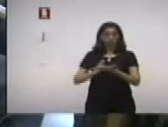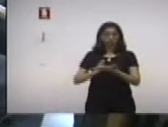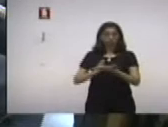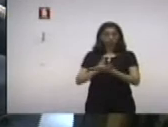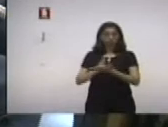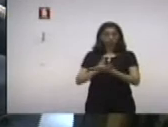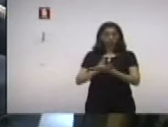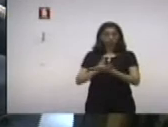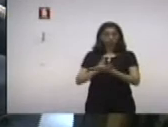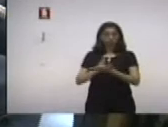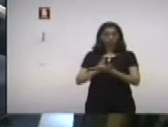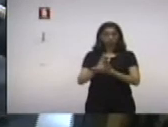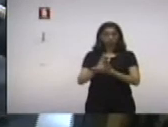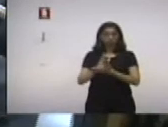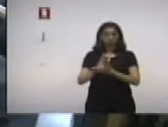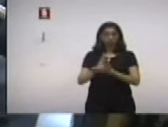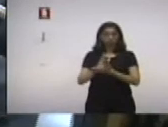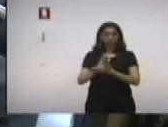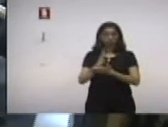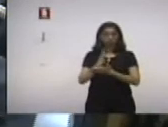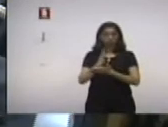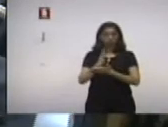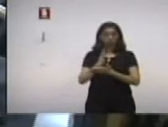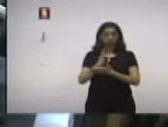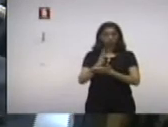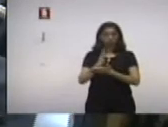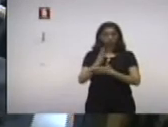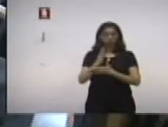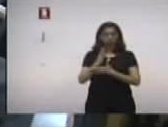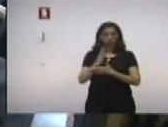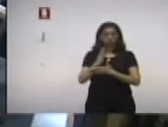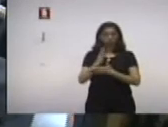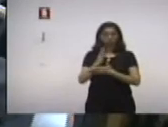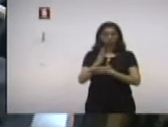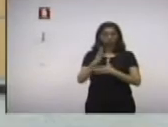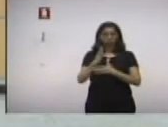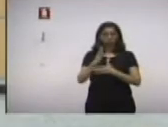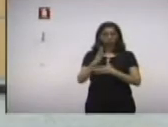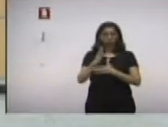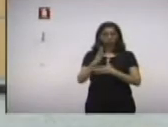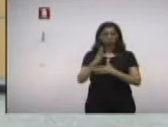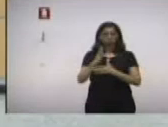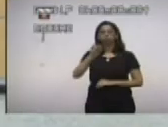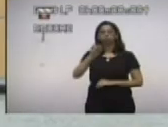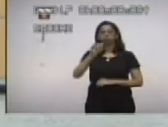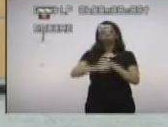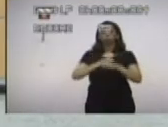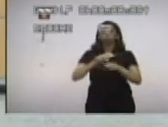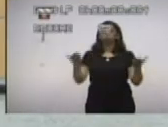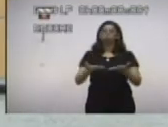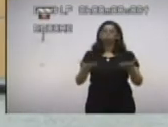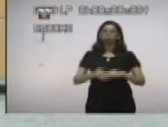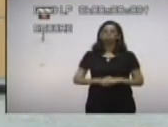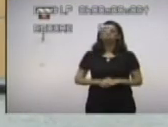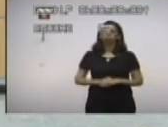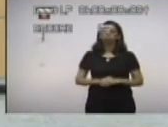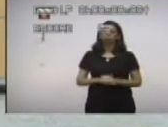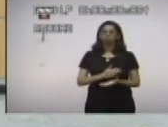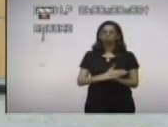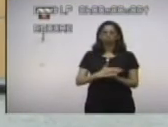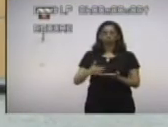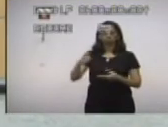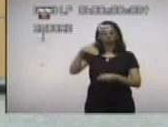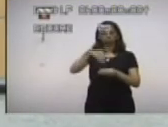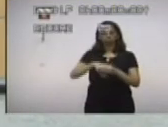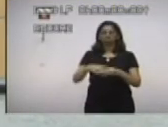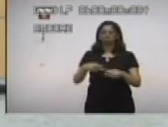comissão de obras favoráveis e o projeto de lei nº 68/14 executivo está em discussão em querendo fazer